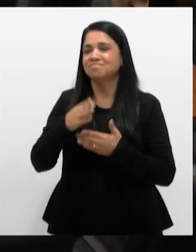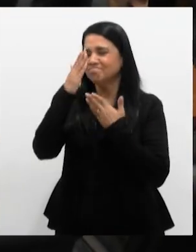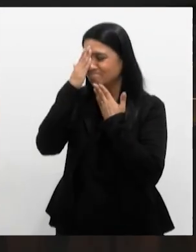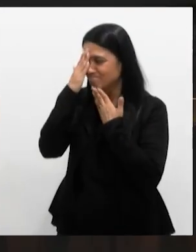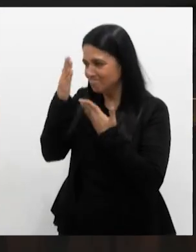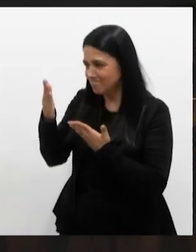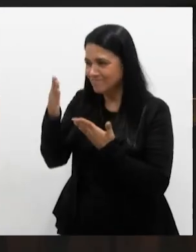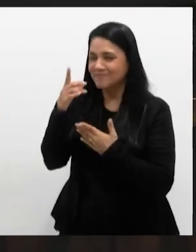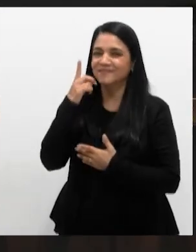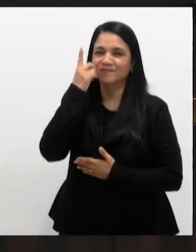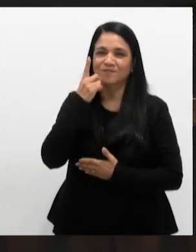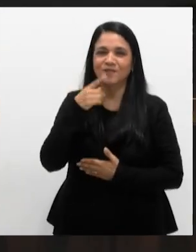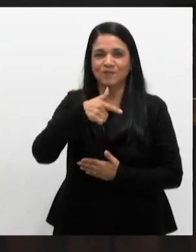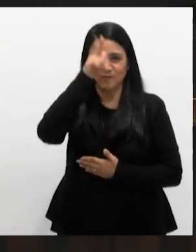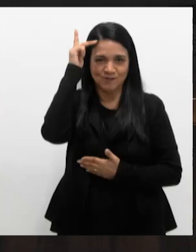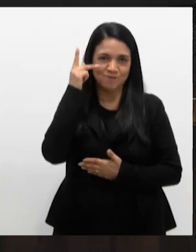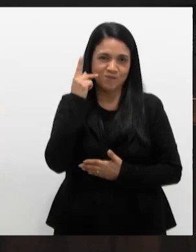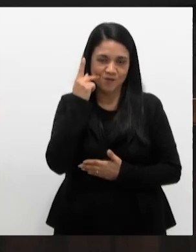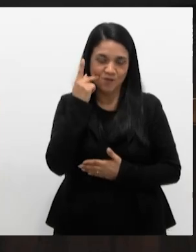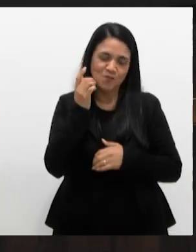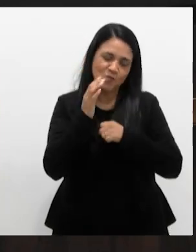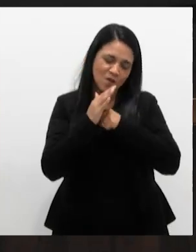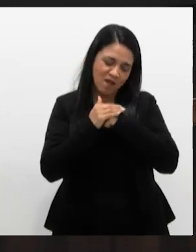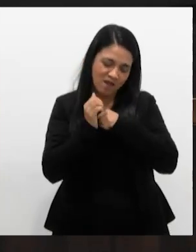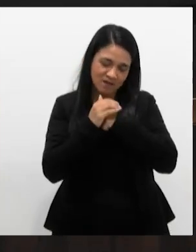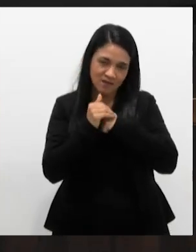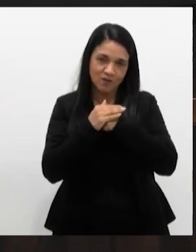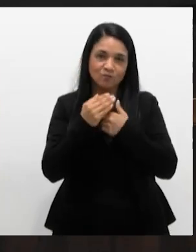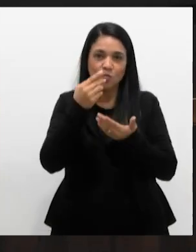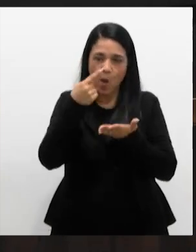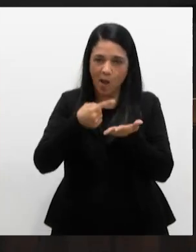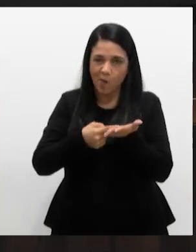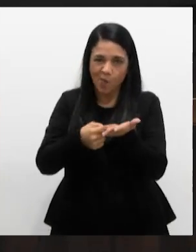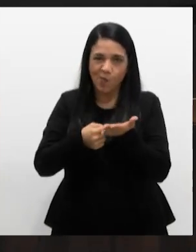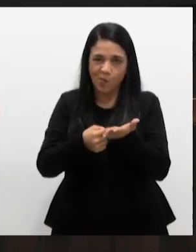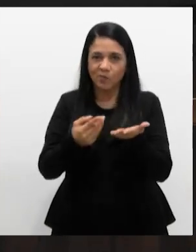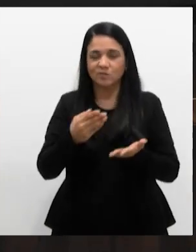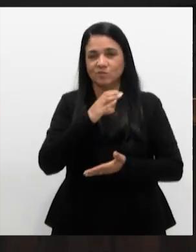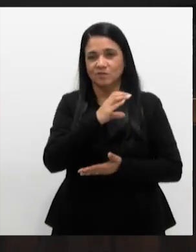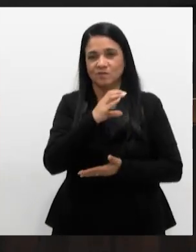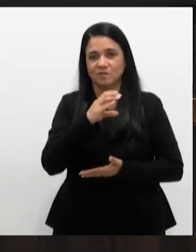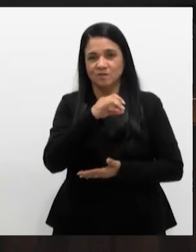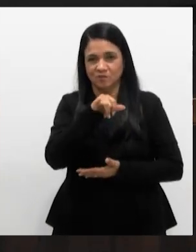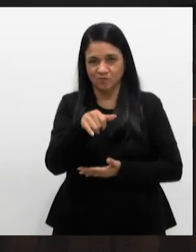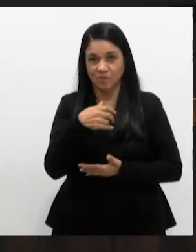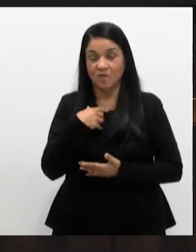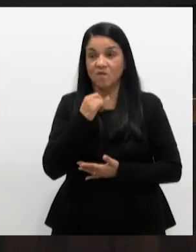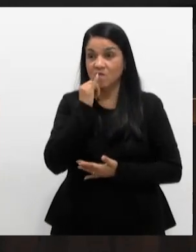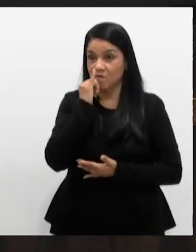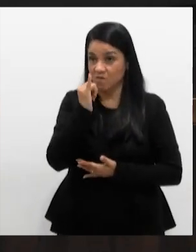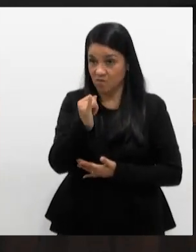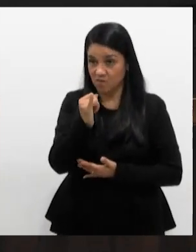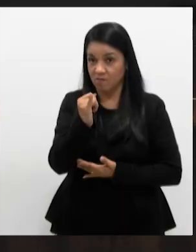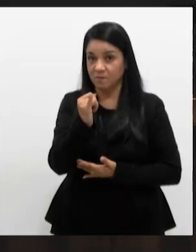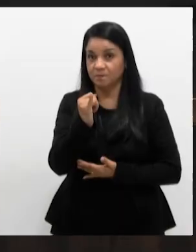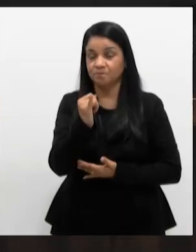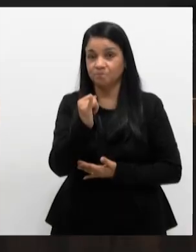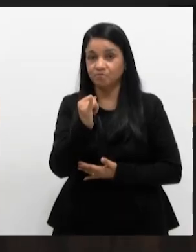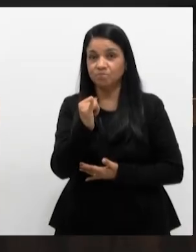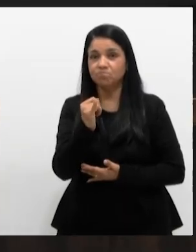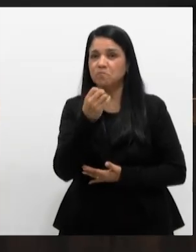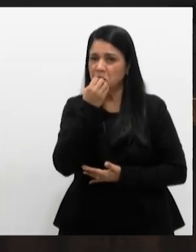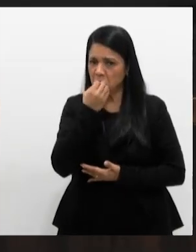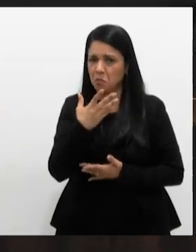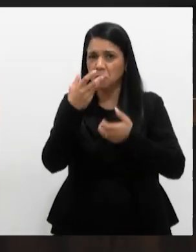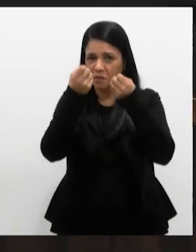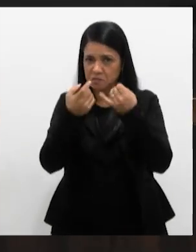agradeço o carinho do acordo nosso aqui com a CCJ e dizer, já enfrentando o que acabou sendo bem colocado